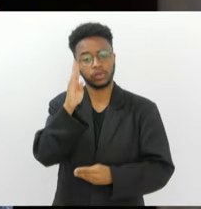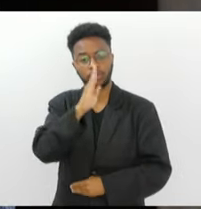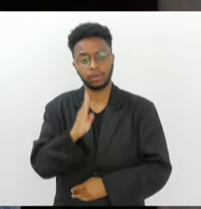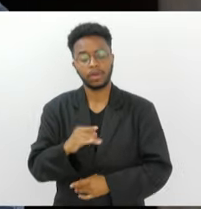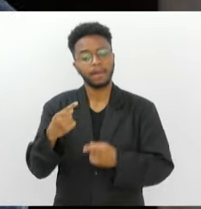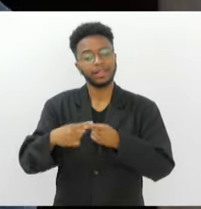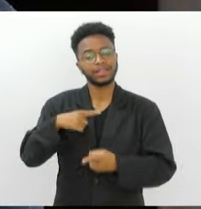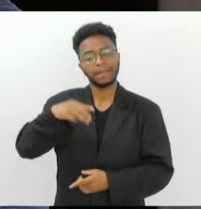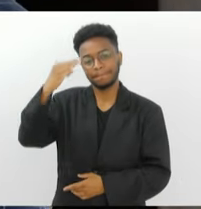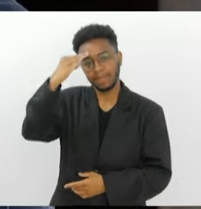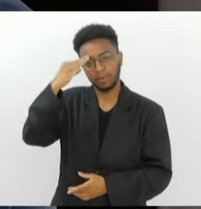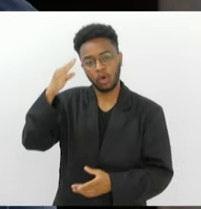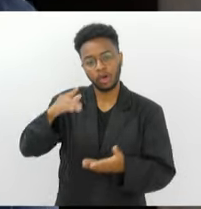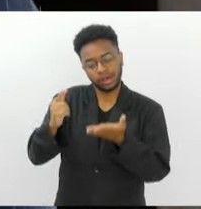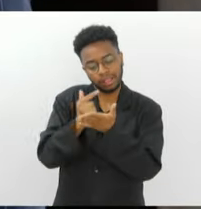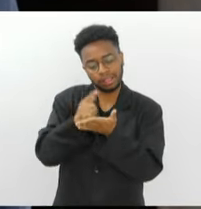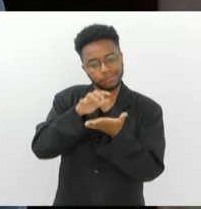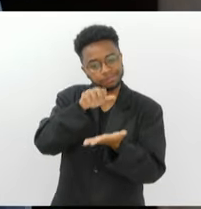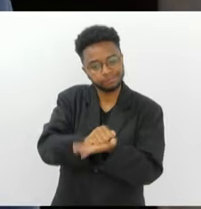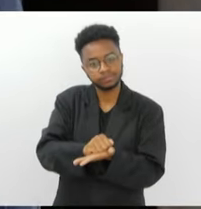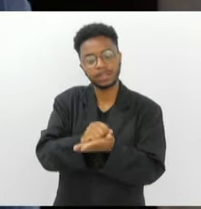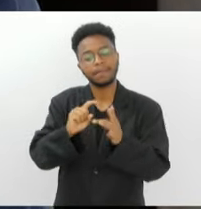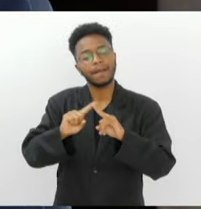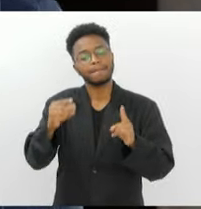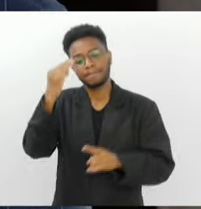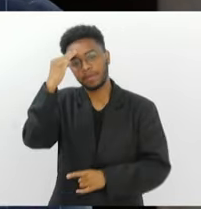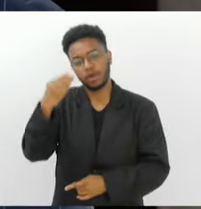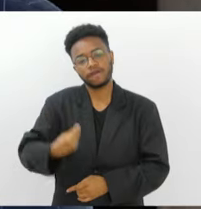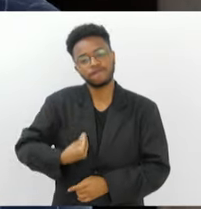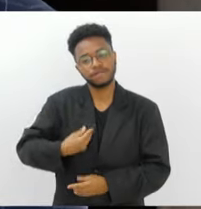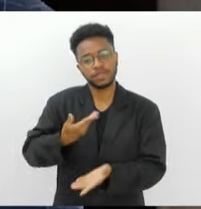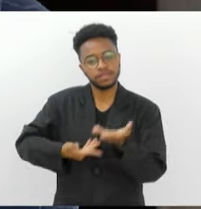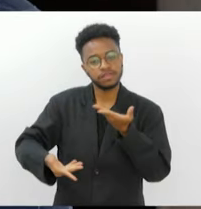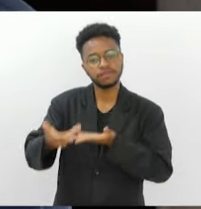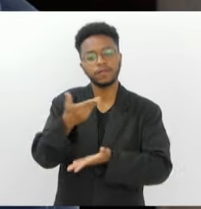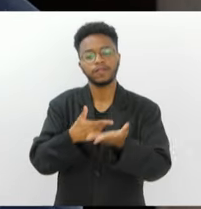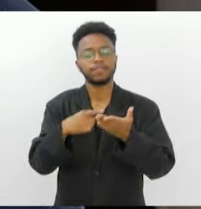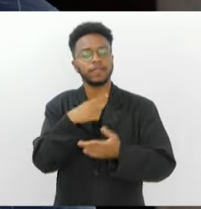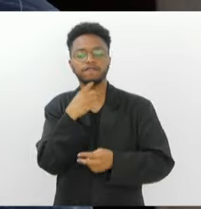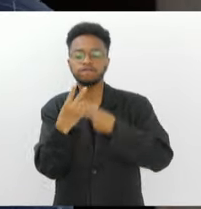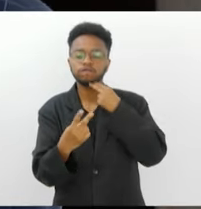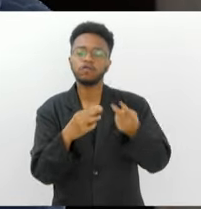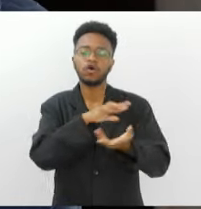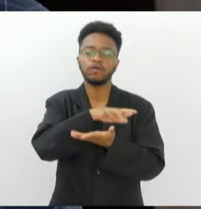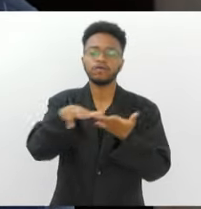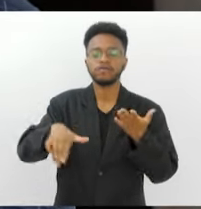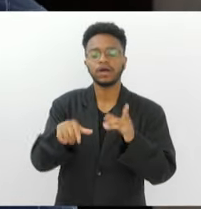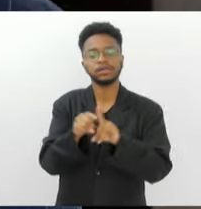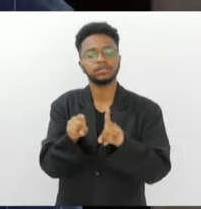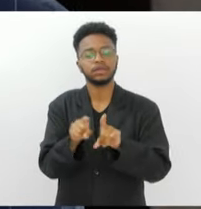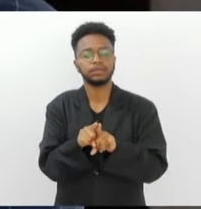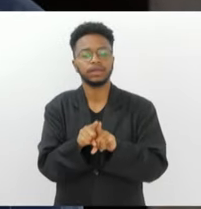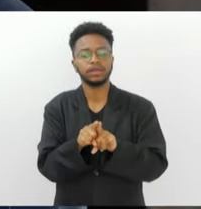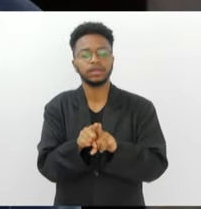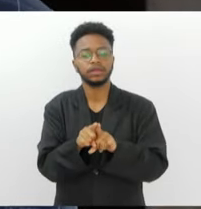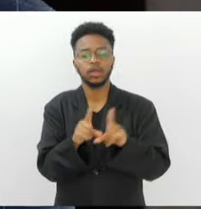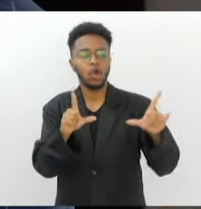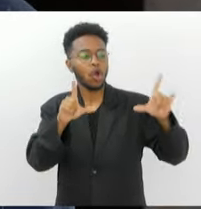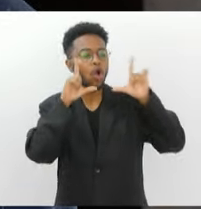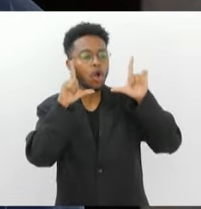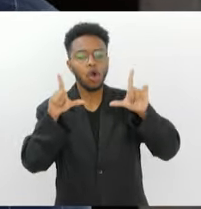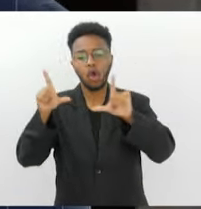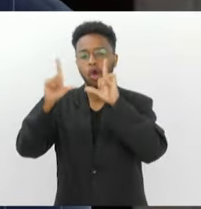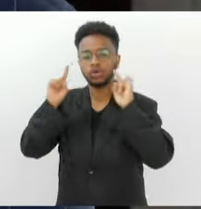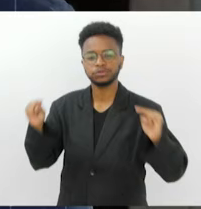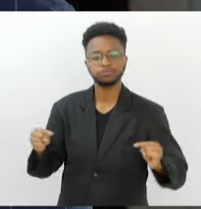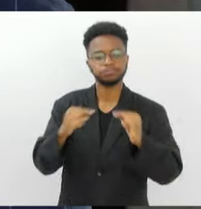alma, ela está completamente aqui. Mas uma memória viva, dinâmica, cheia de vozes, com muitos rostos, muitas